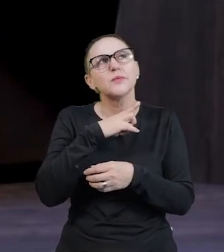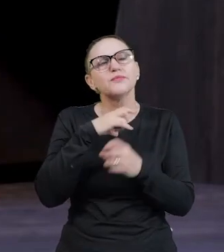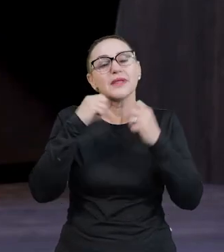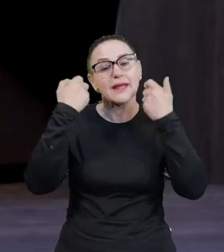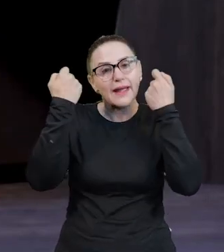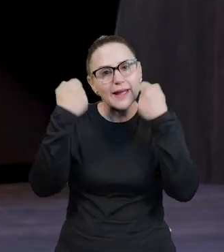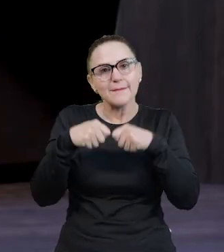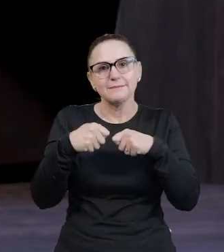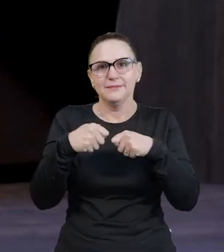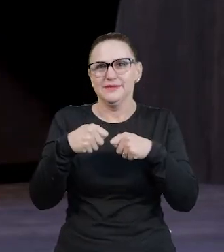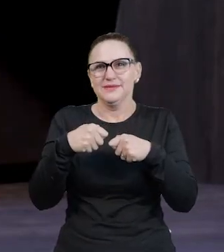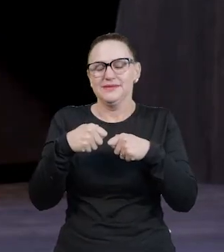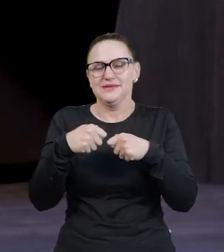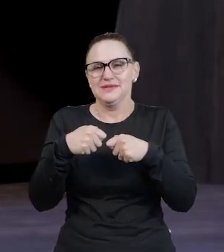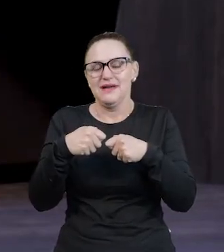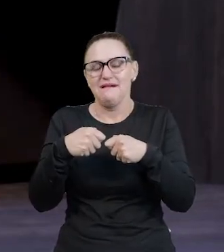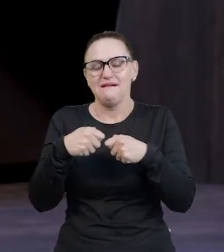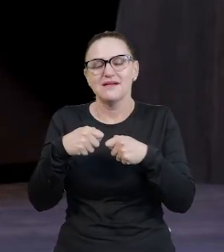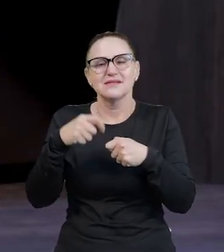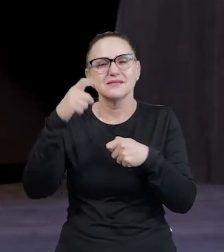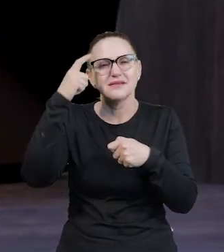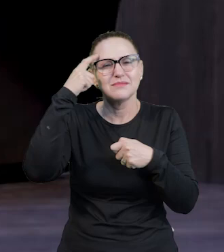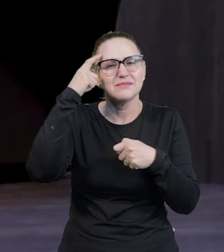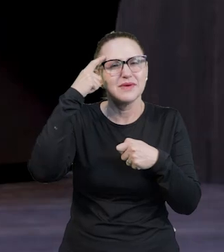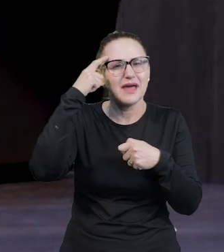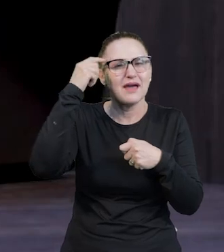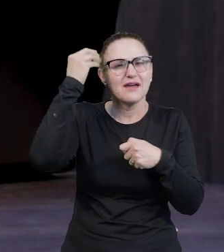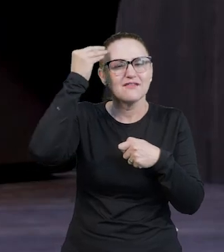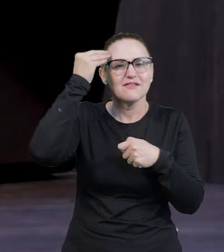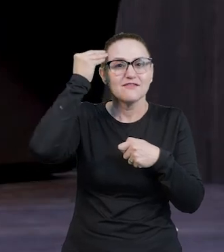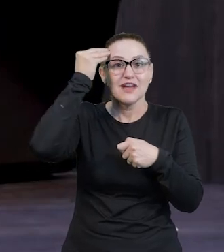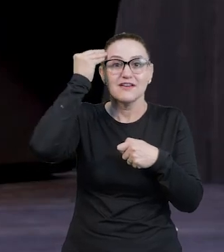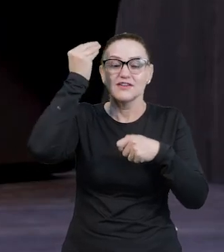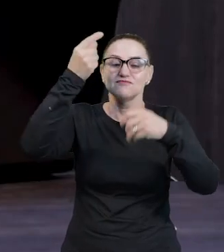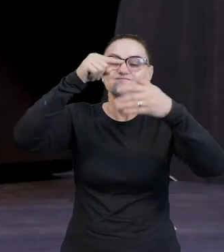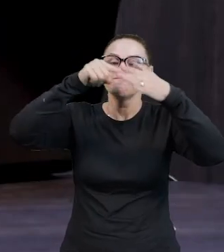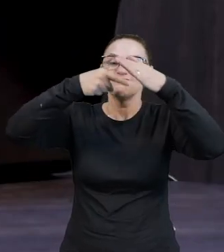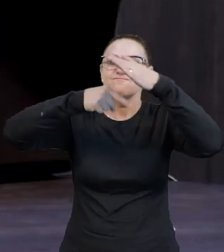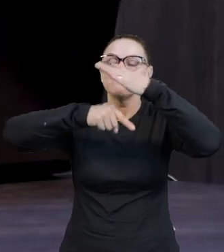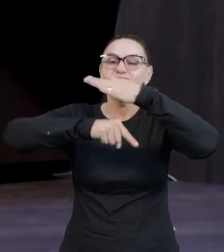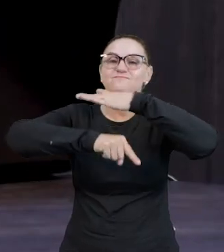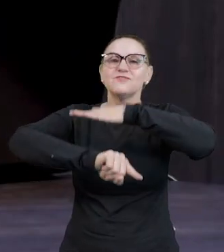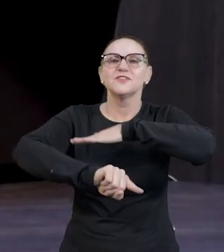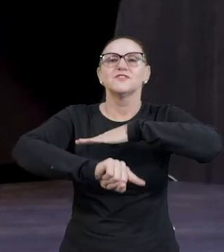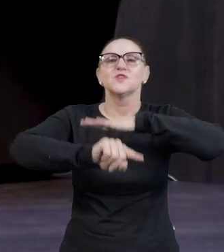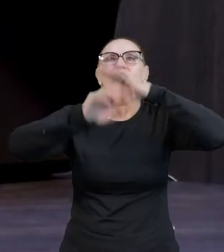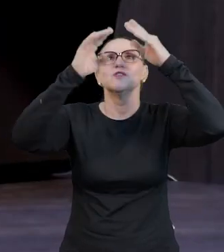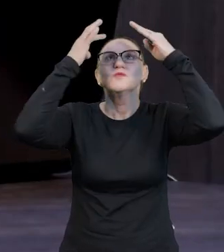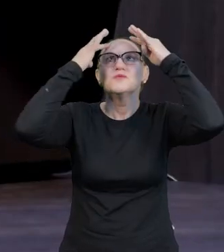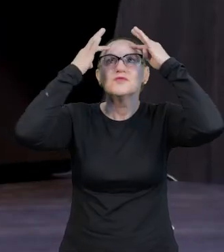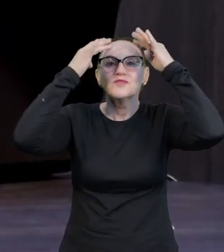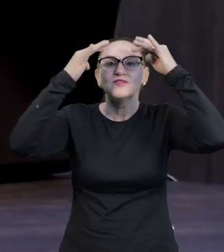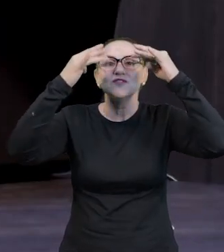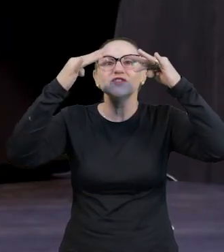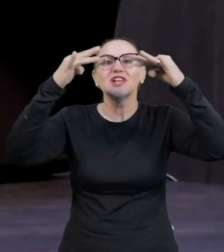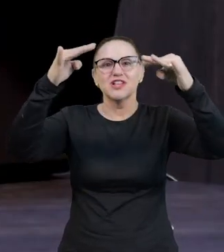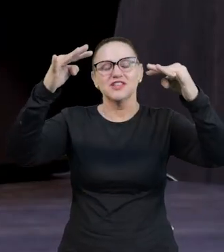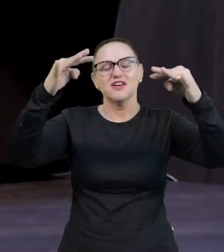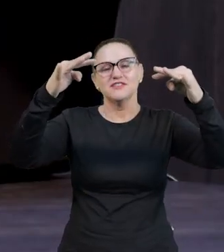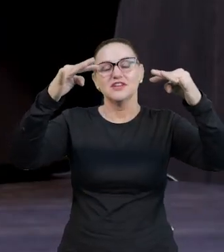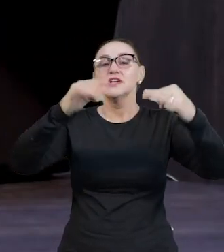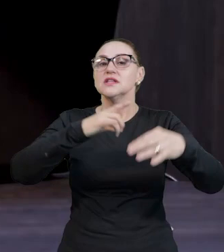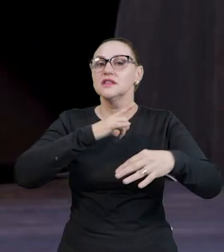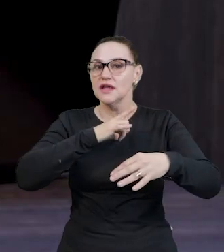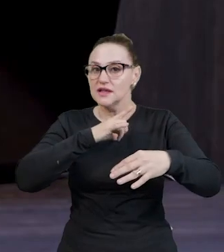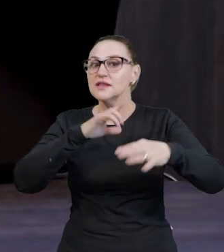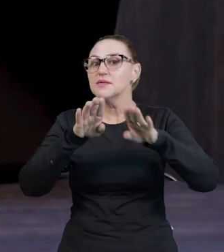dessa maneira, eu estarei produzindo uma reflexão filosófica. Tem outra autora que nós cruzamos